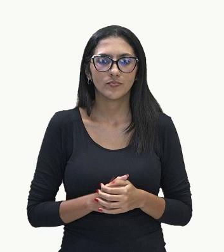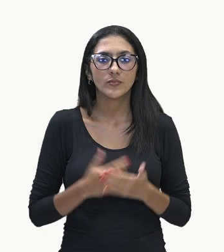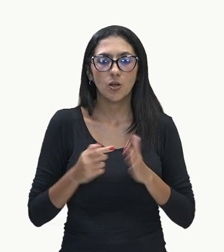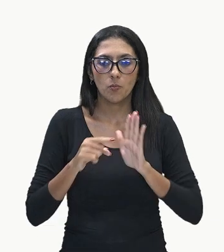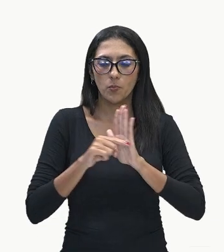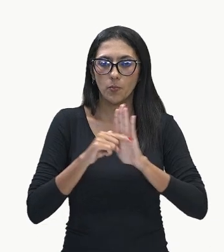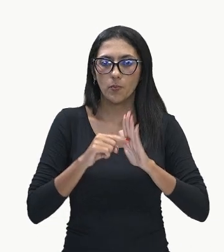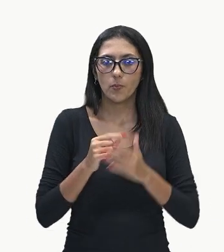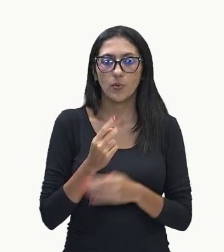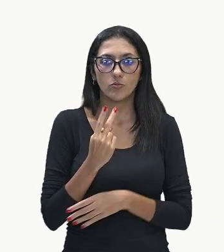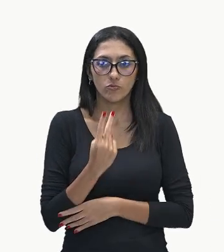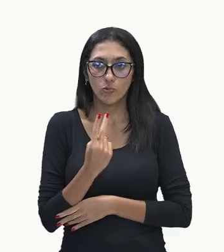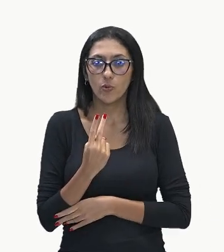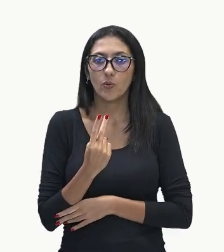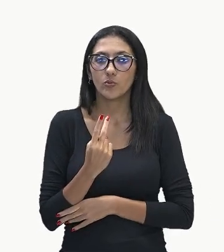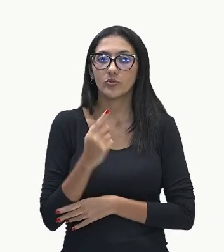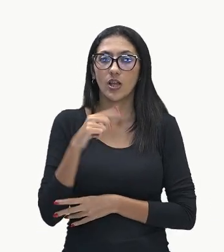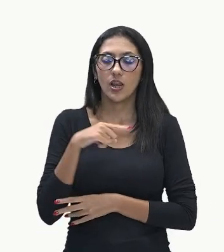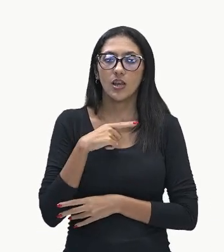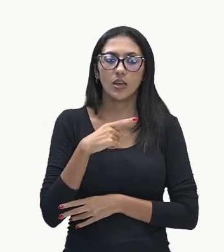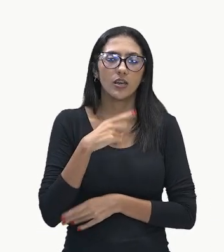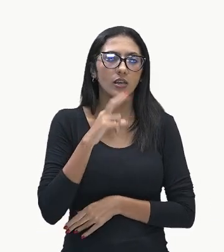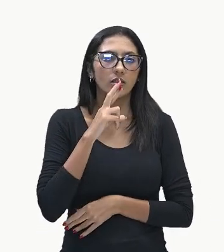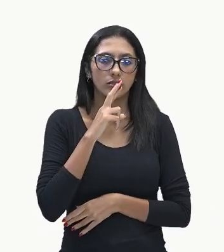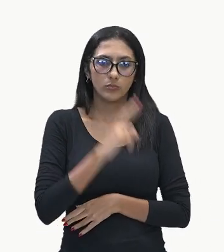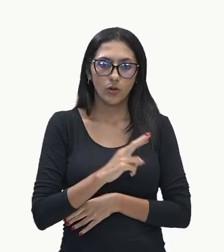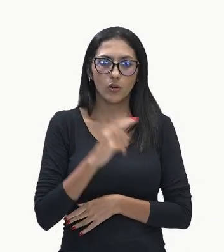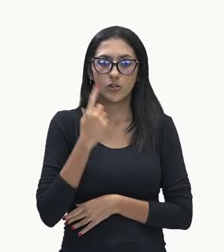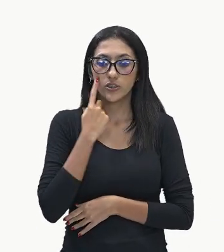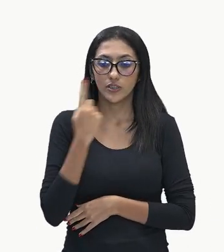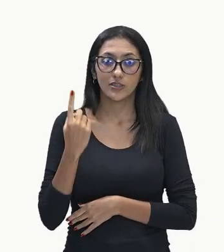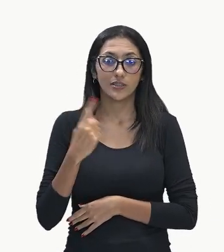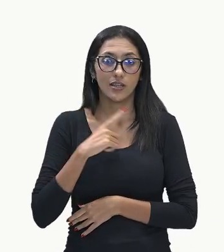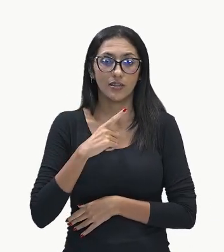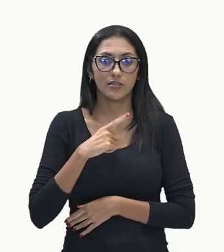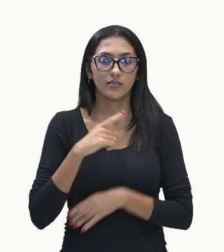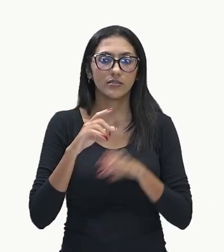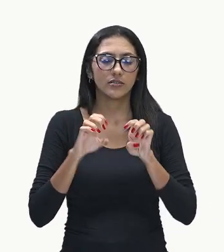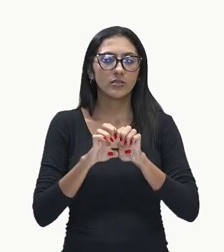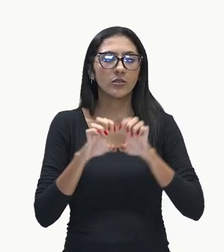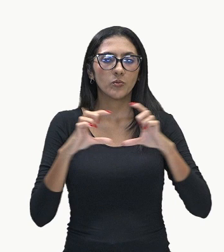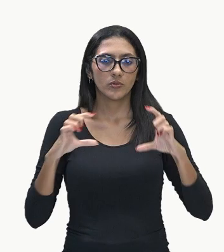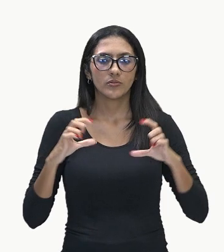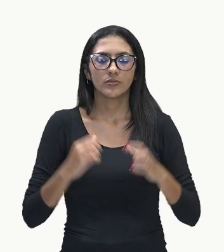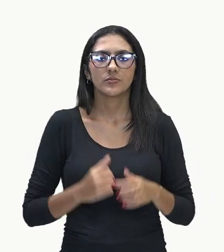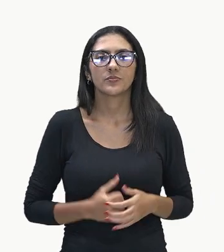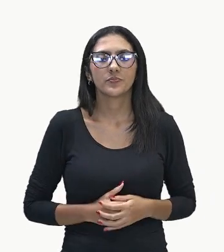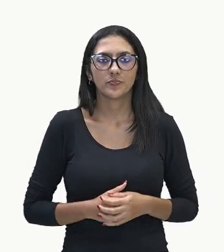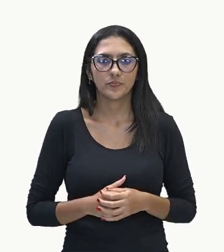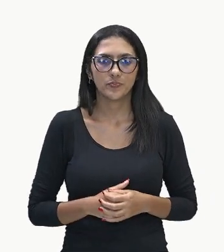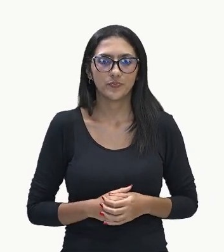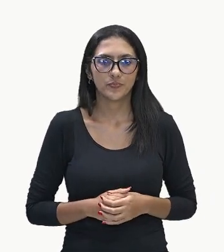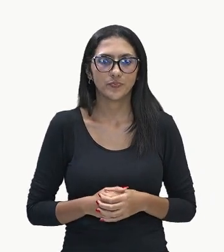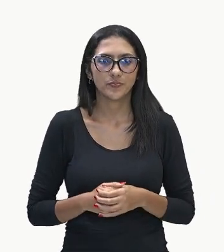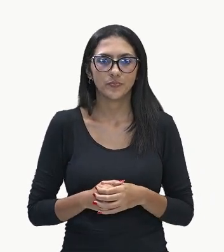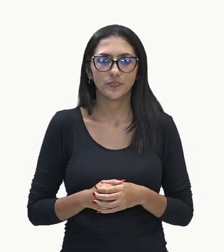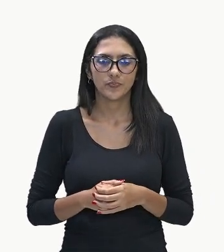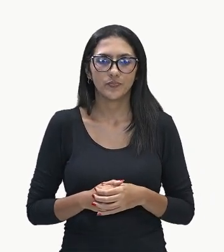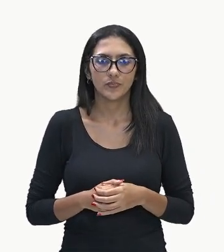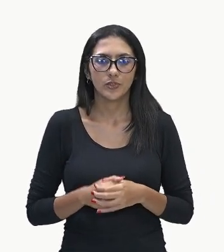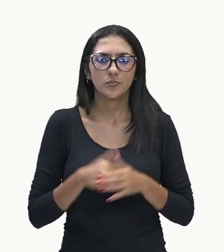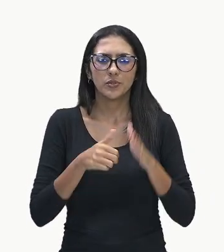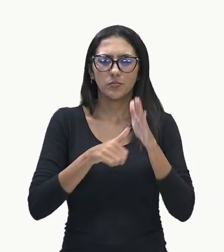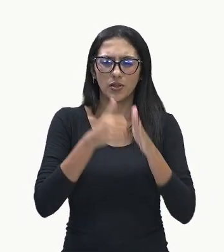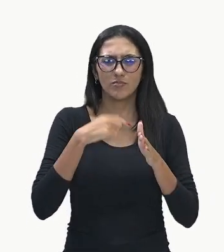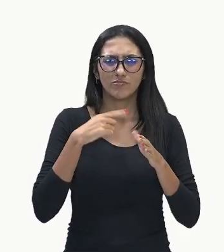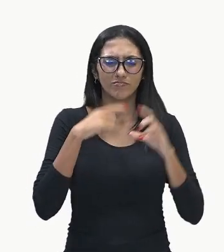solução dessa nossa equação, que aí, no primeiro momento, apareceu usando parêntese,